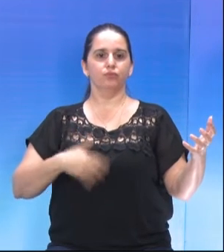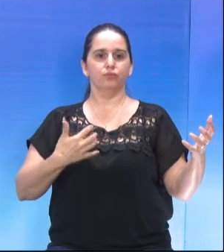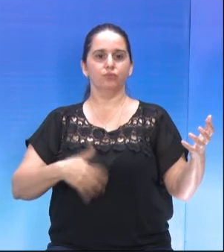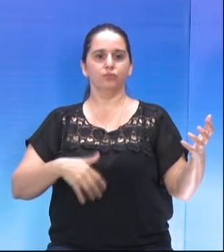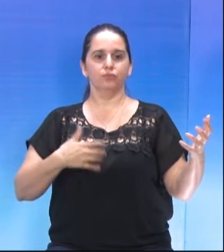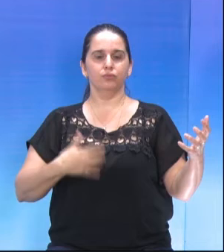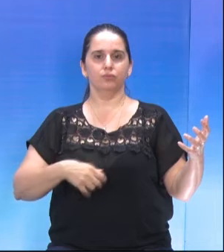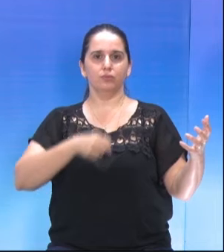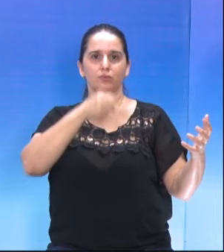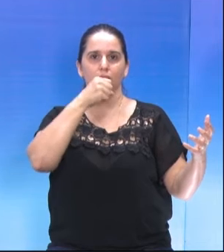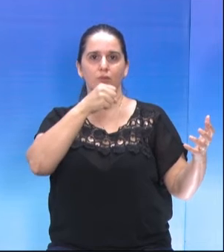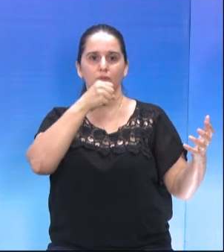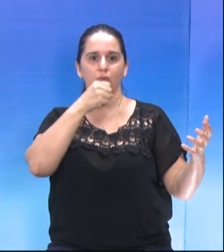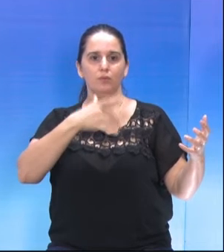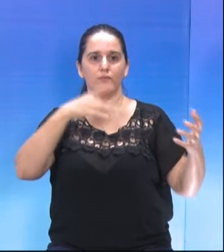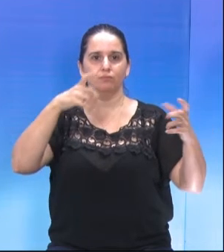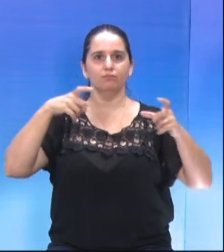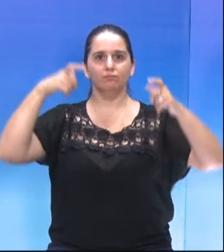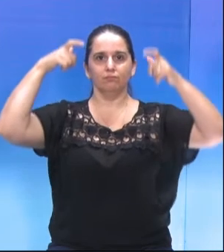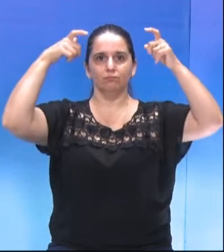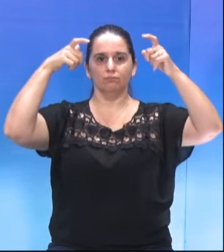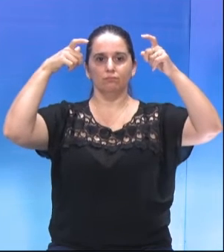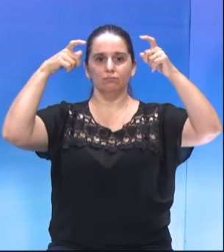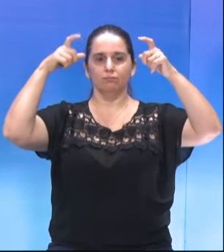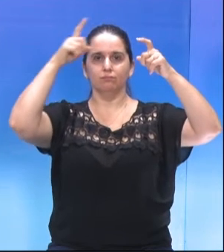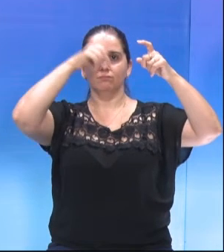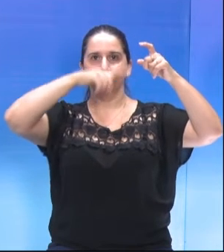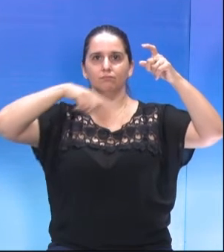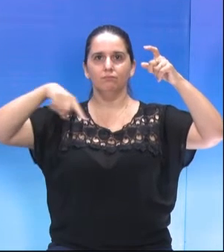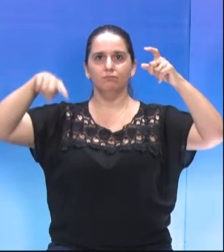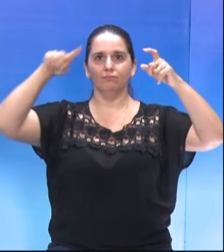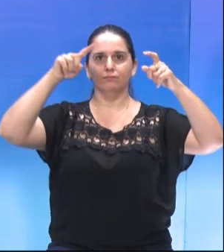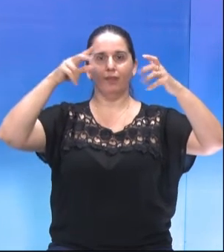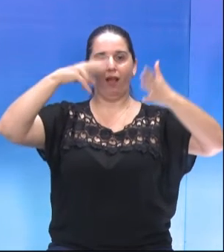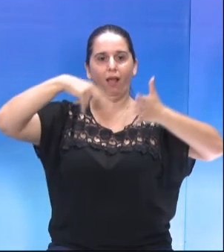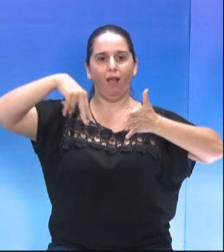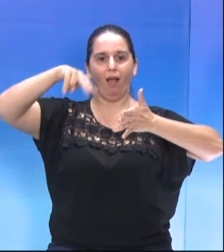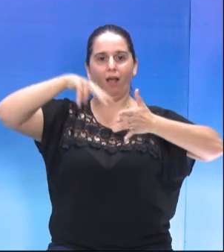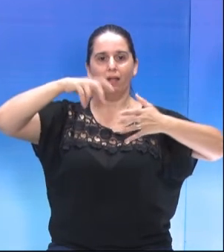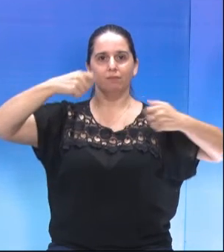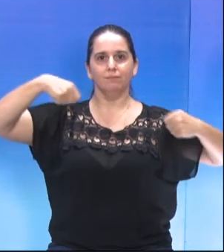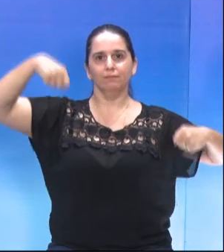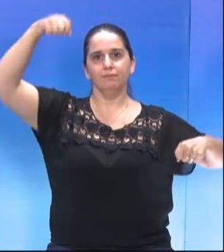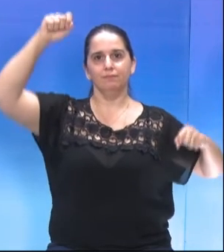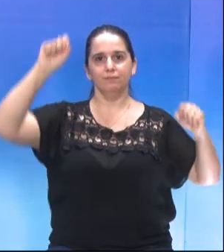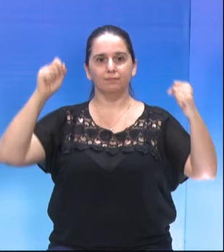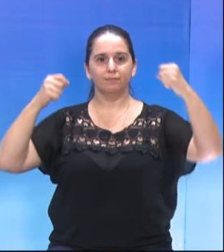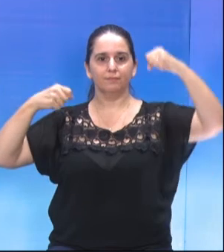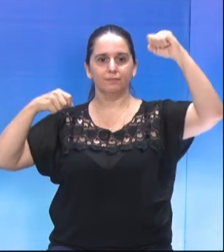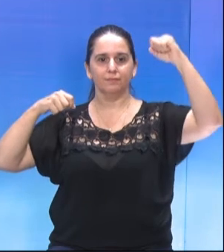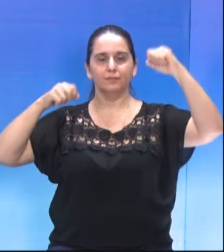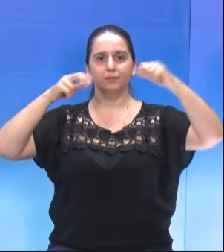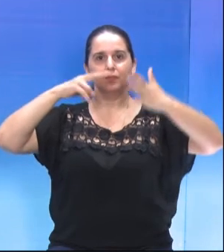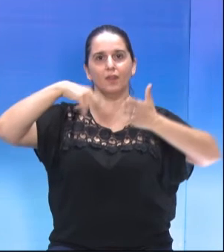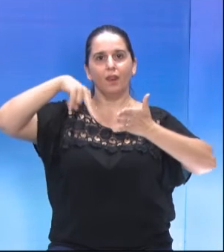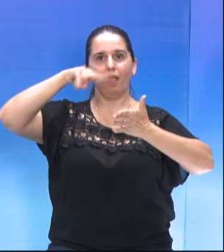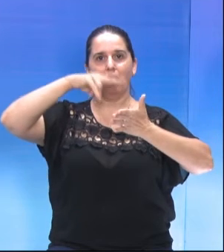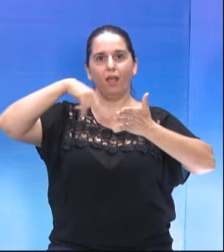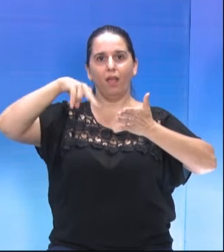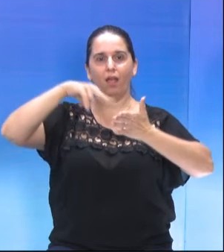violão, segurando o violão. Logo acima, uma bailarina, né, fazendo um estilo